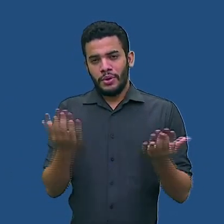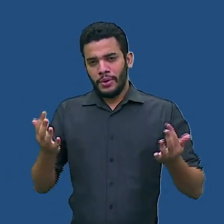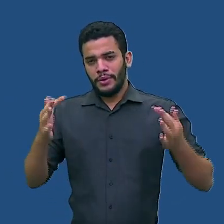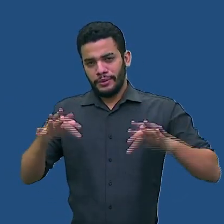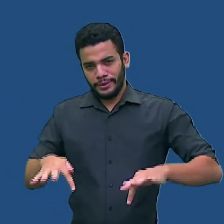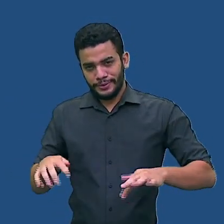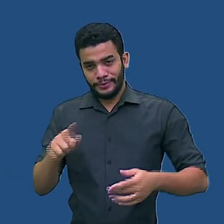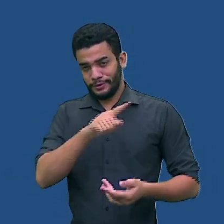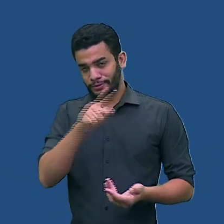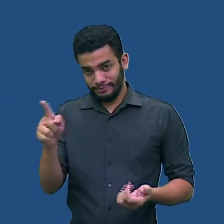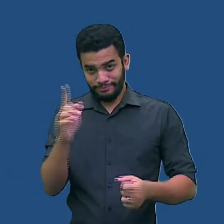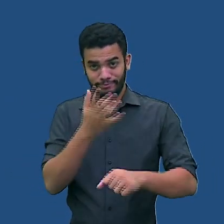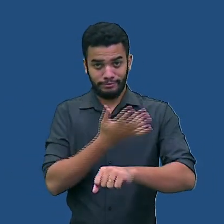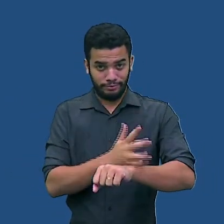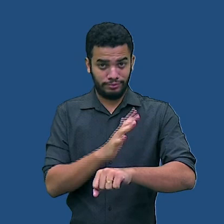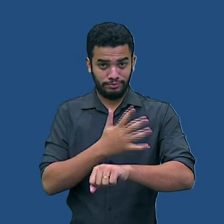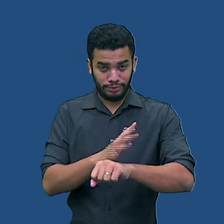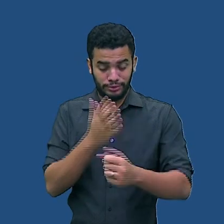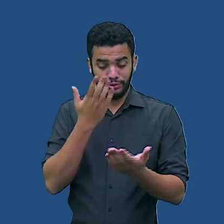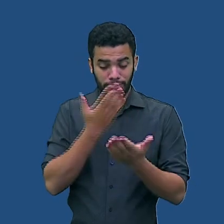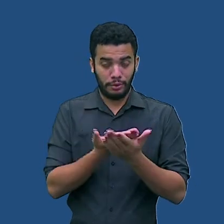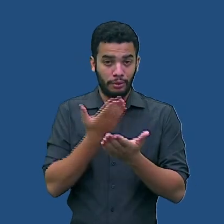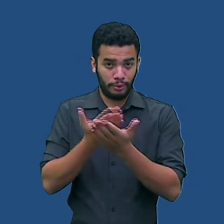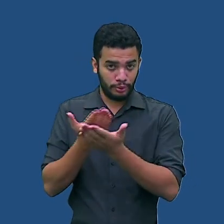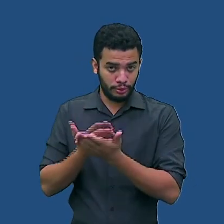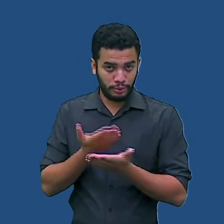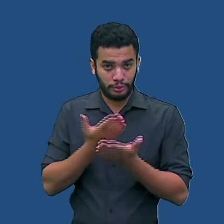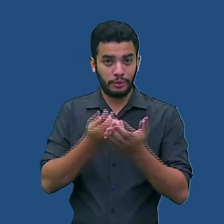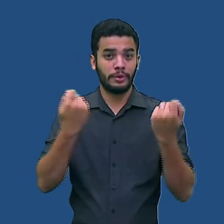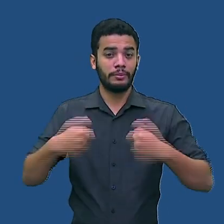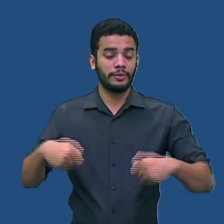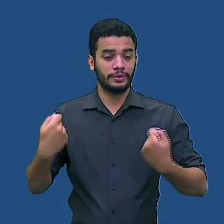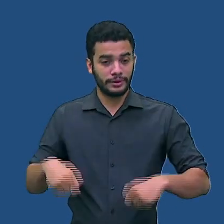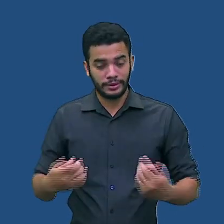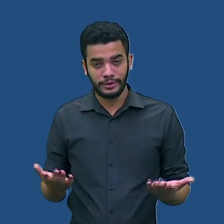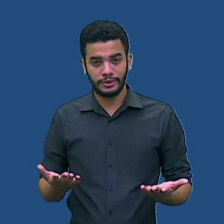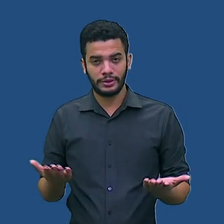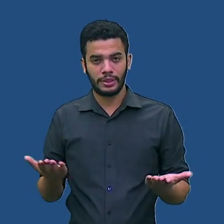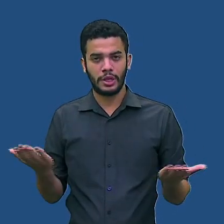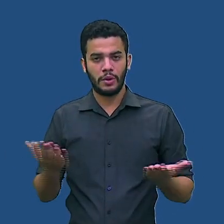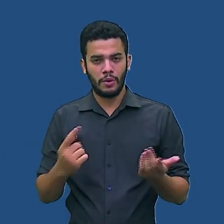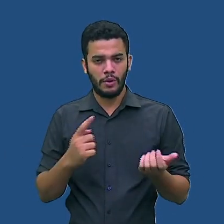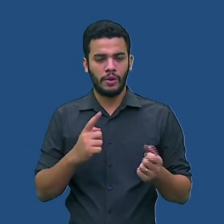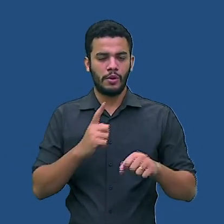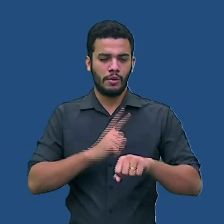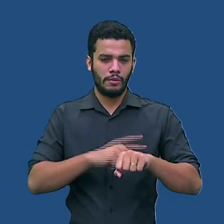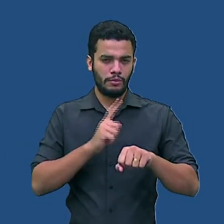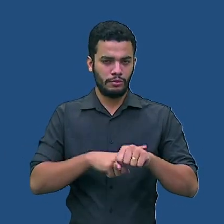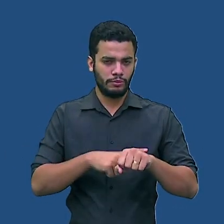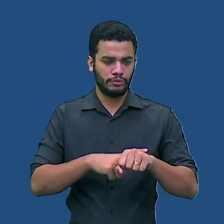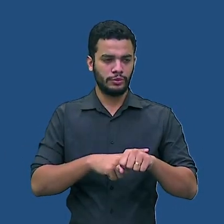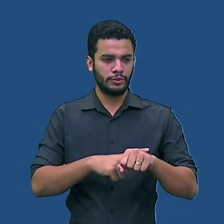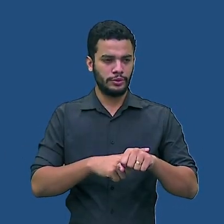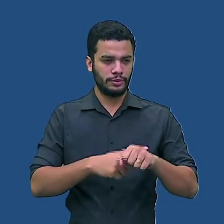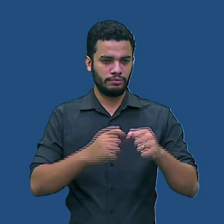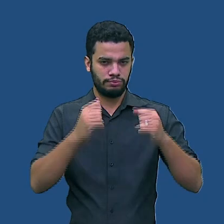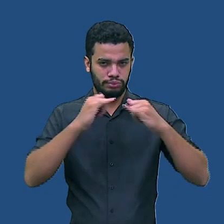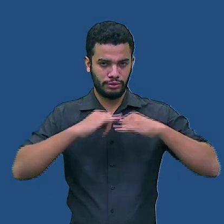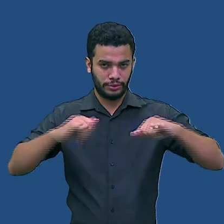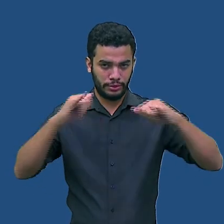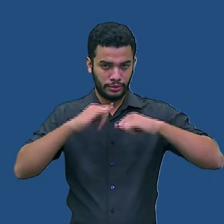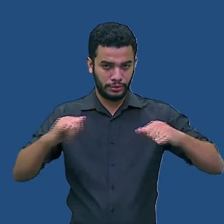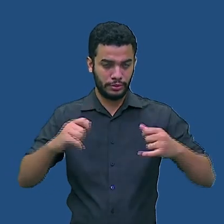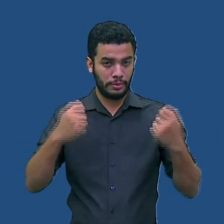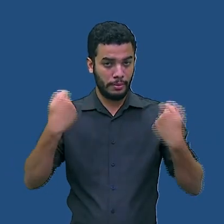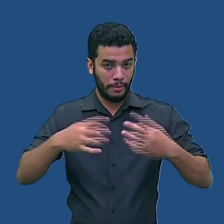estudantes, claro. Momento dos lembretes, dos recados. Fiquem bem atentos e façam todos de